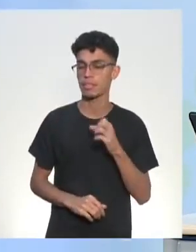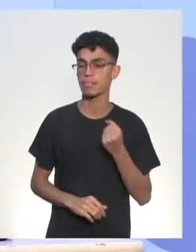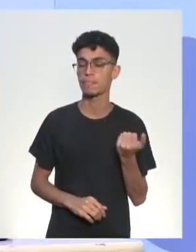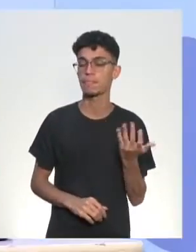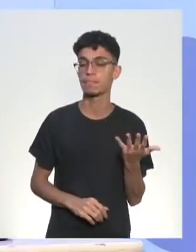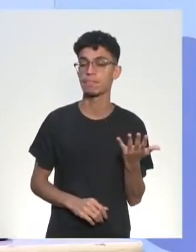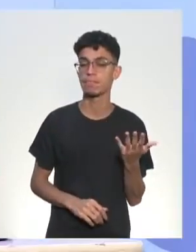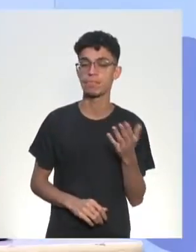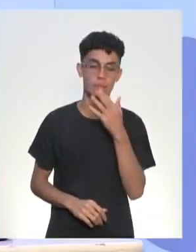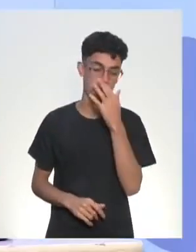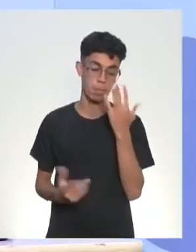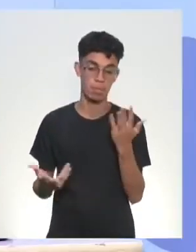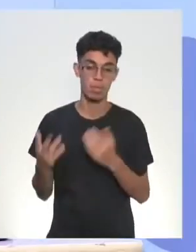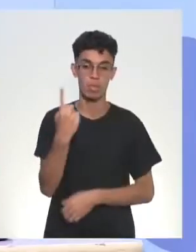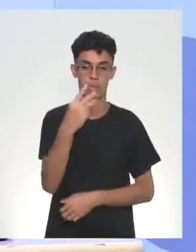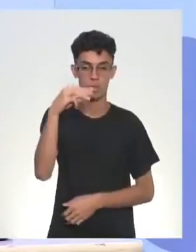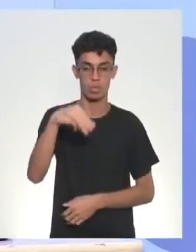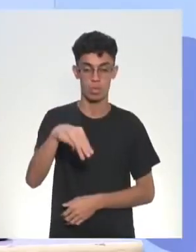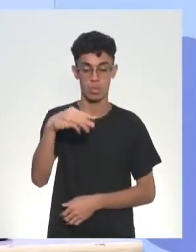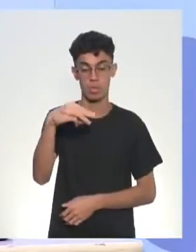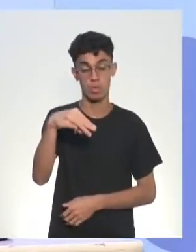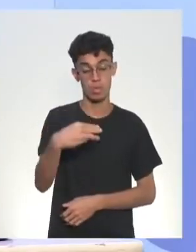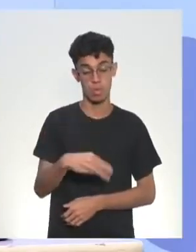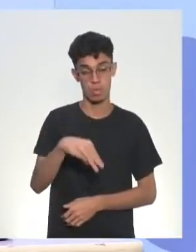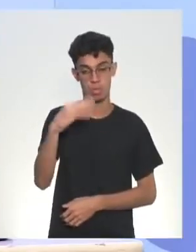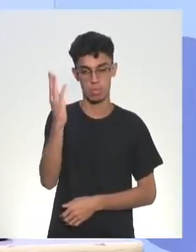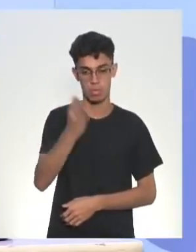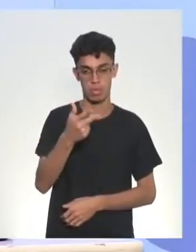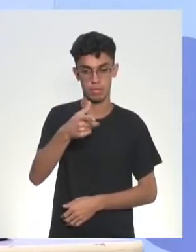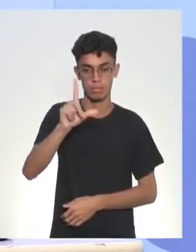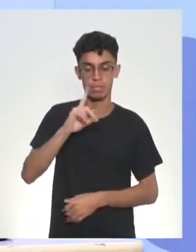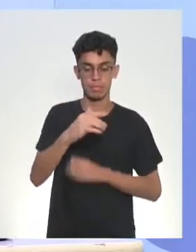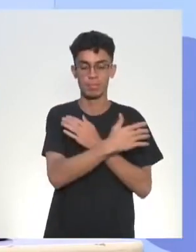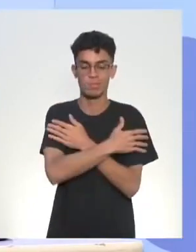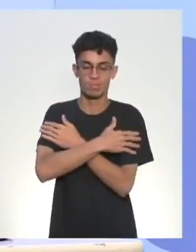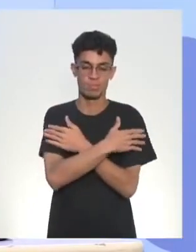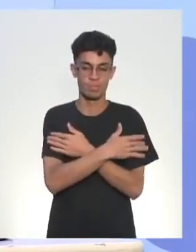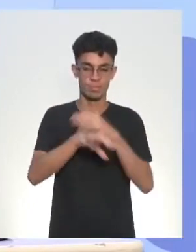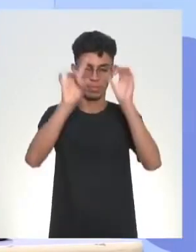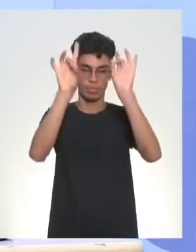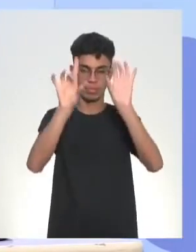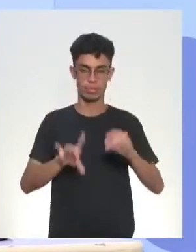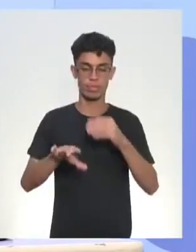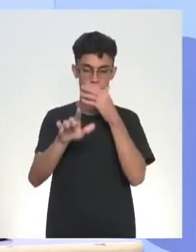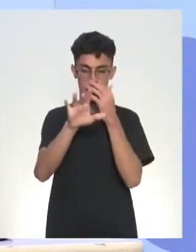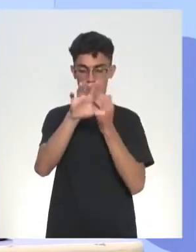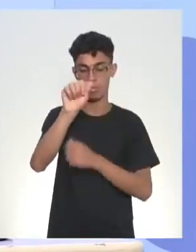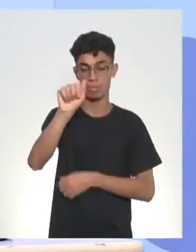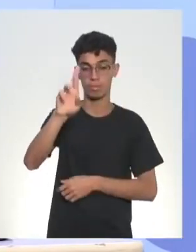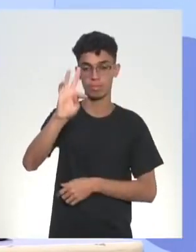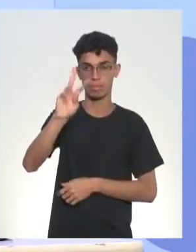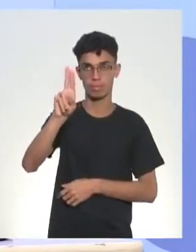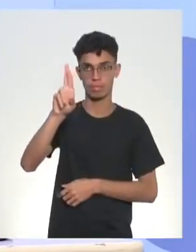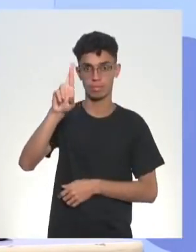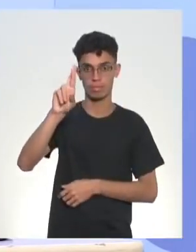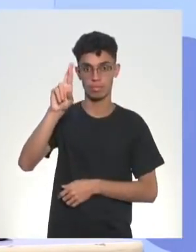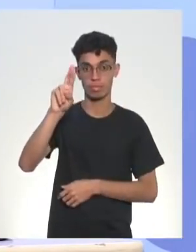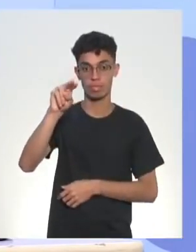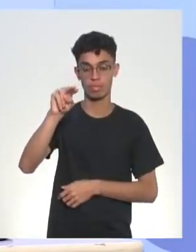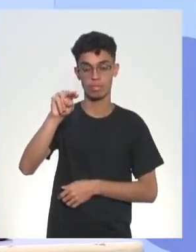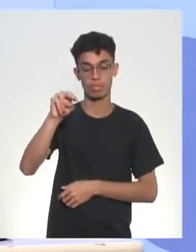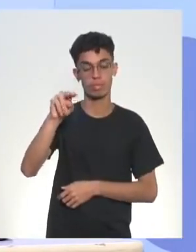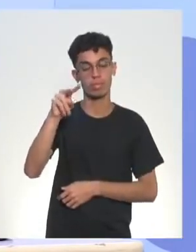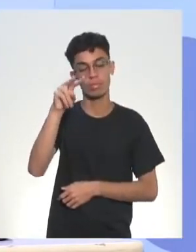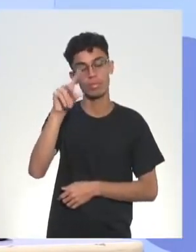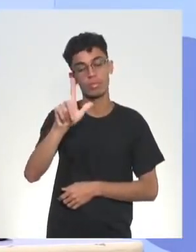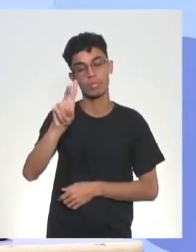tempo? Professora Roberta, 1 minuto e meio. Mas antes, eu quero mandar um abraço especial lá para o Arthur e para o Lucas Fernando, que